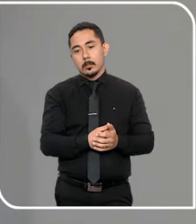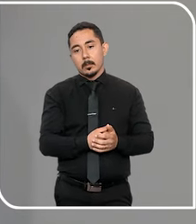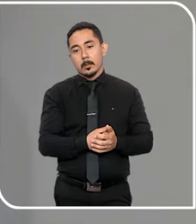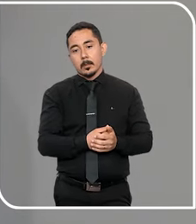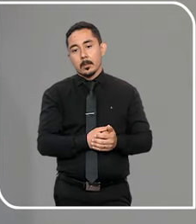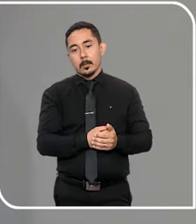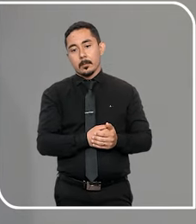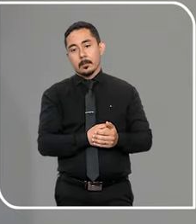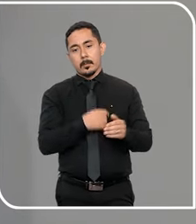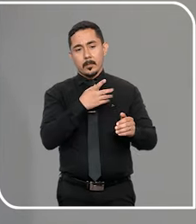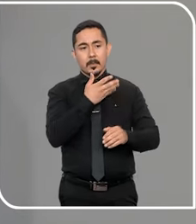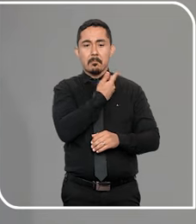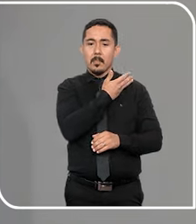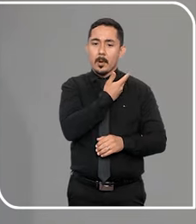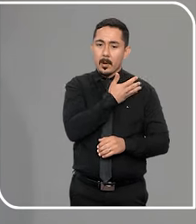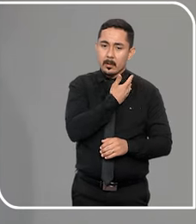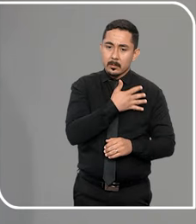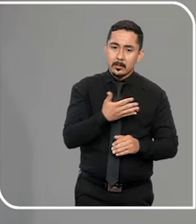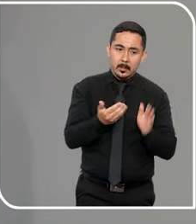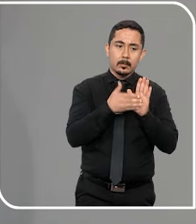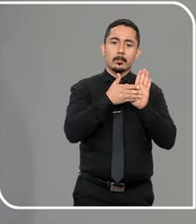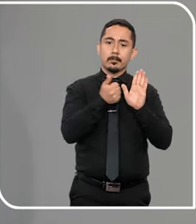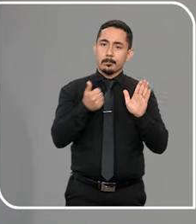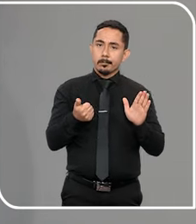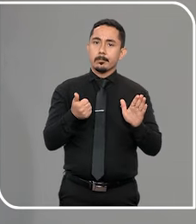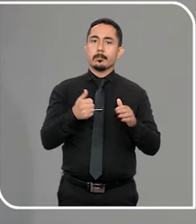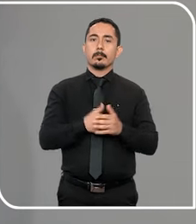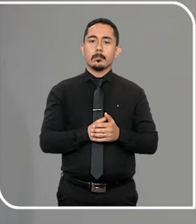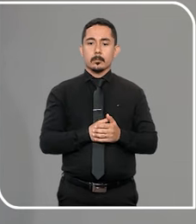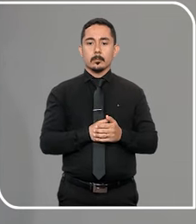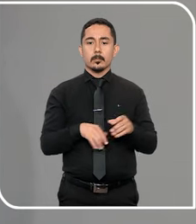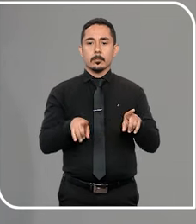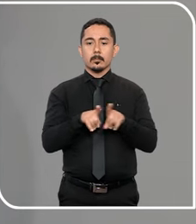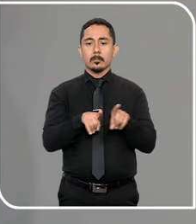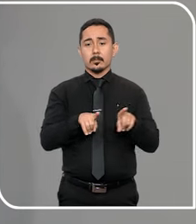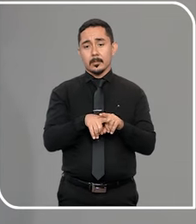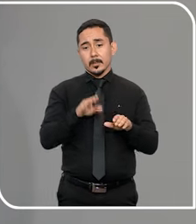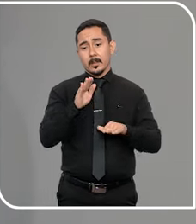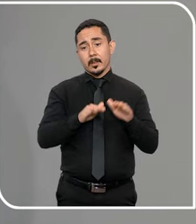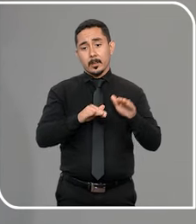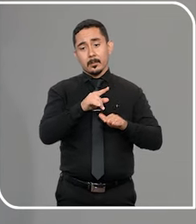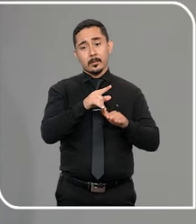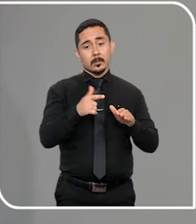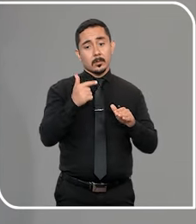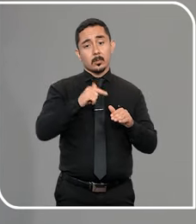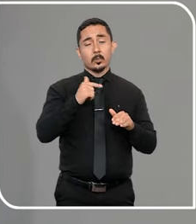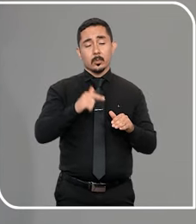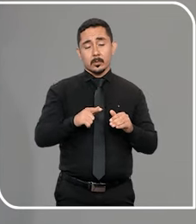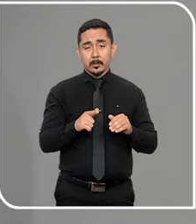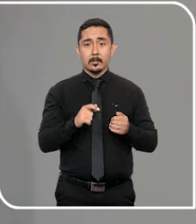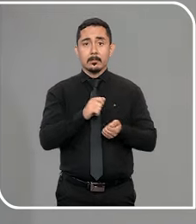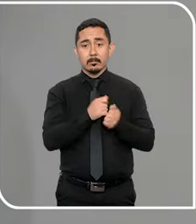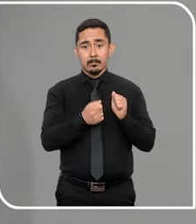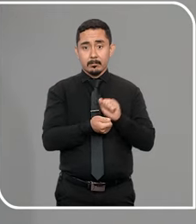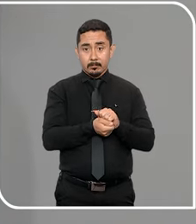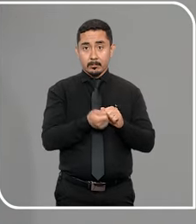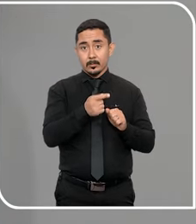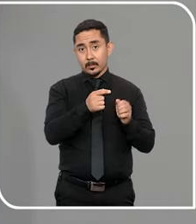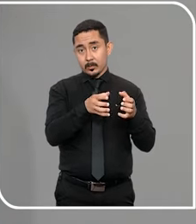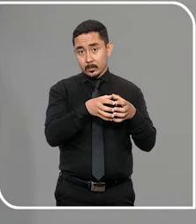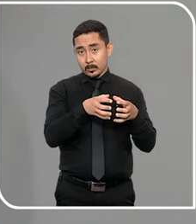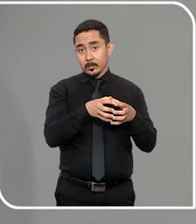criança merece passar por preconceito por exclusão né Por por situação que ela não se senta